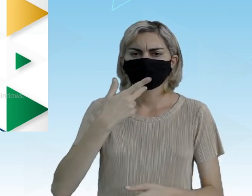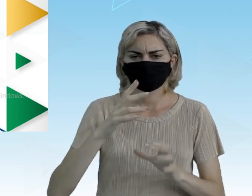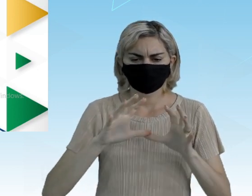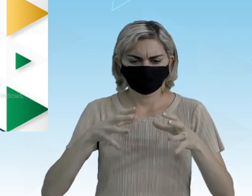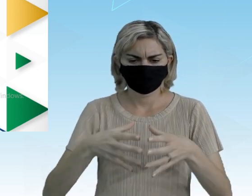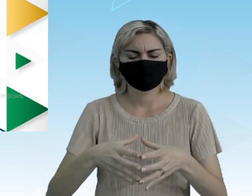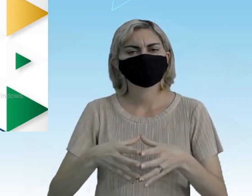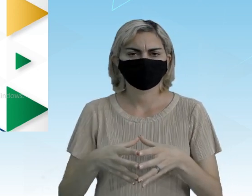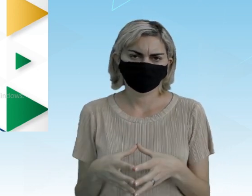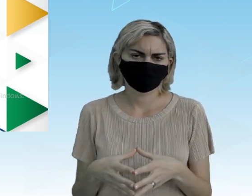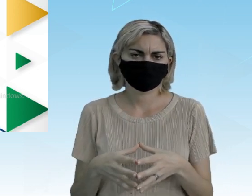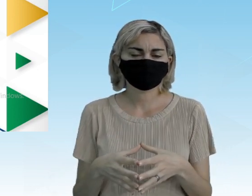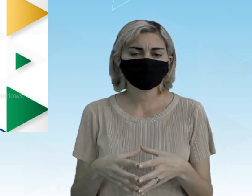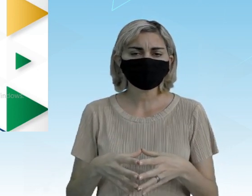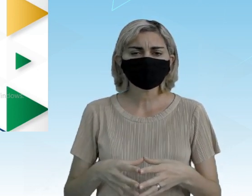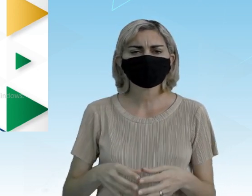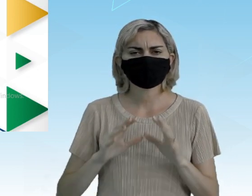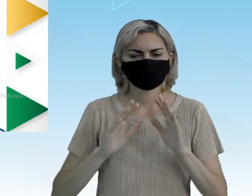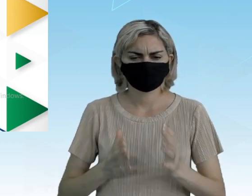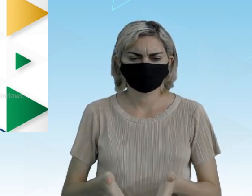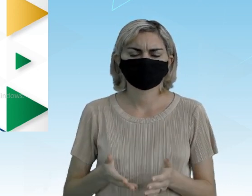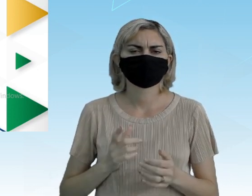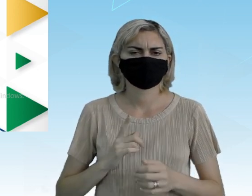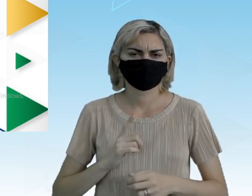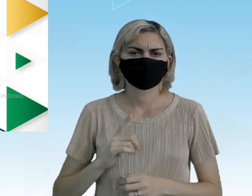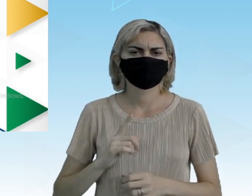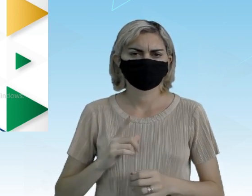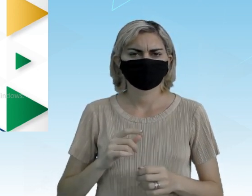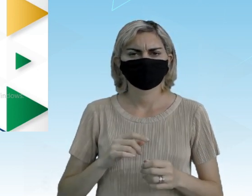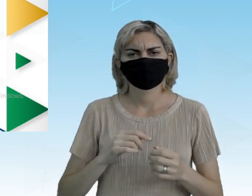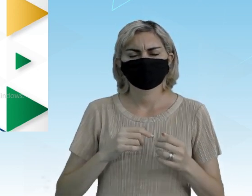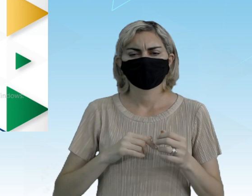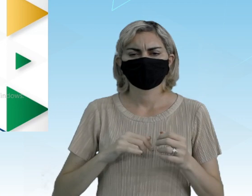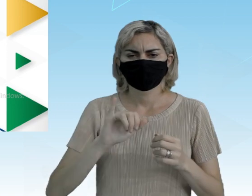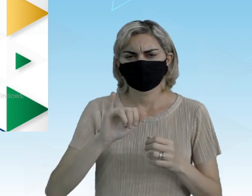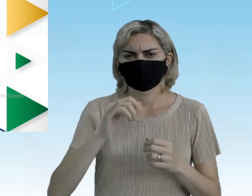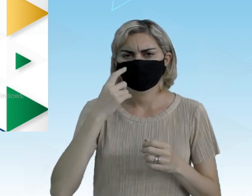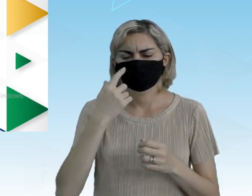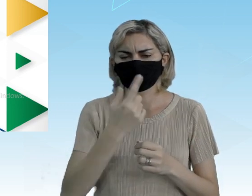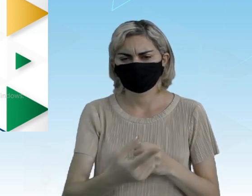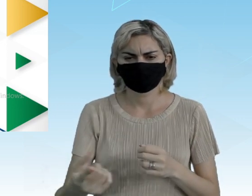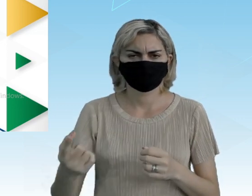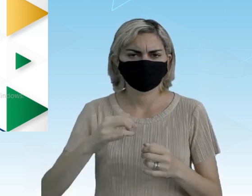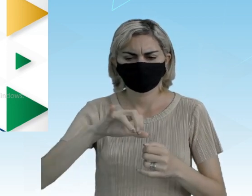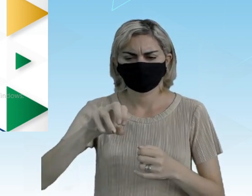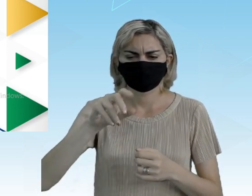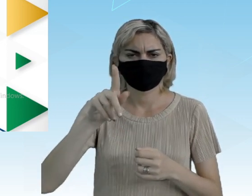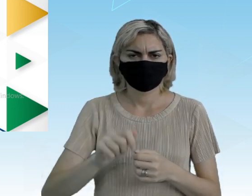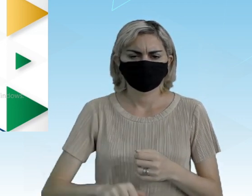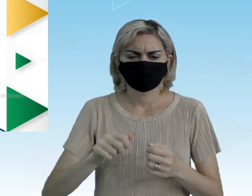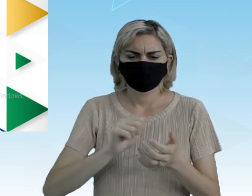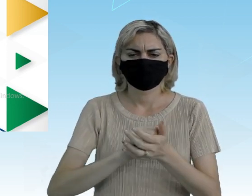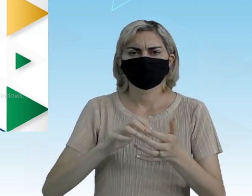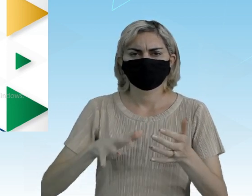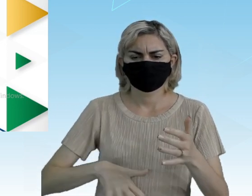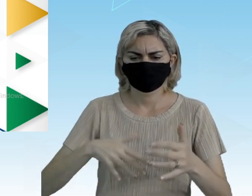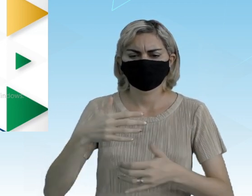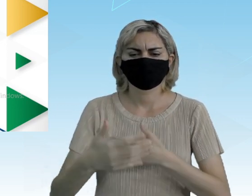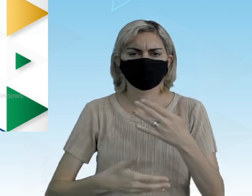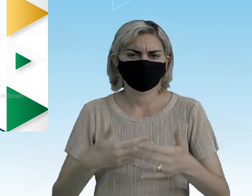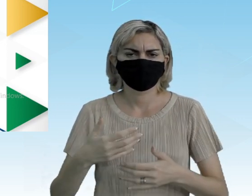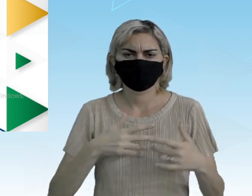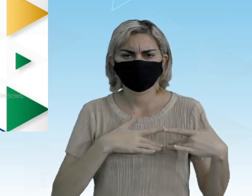de autores, tá? Já para o Izinga, o jogo é uma atividade ou